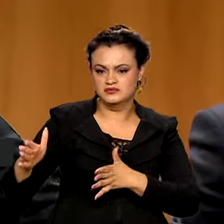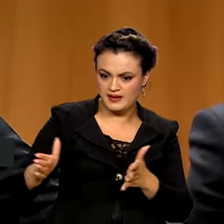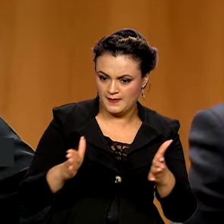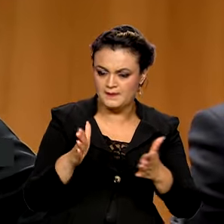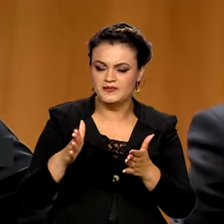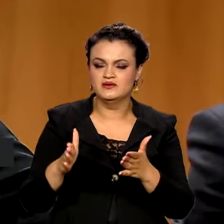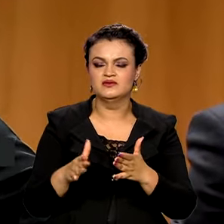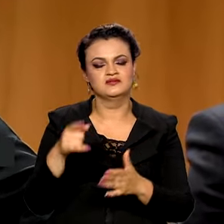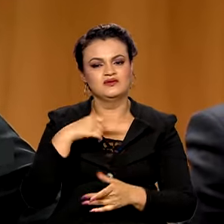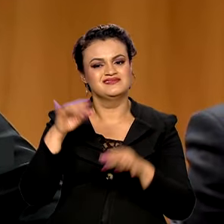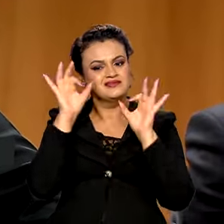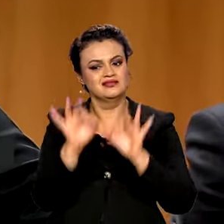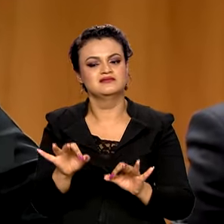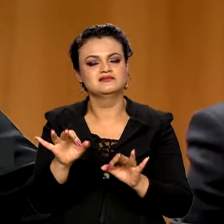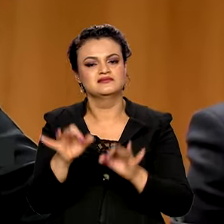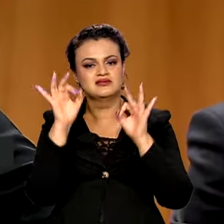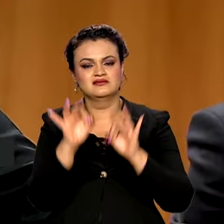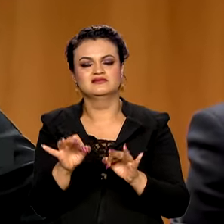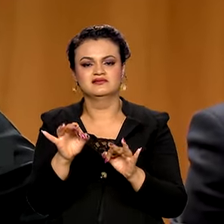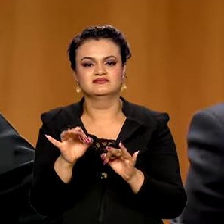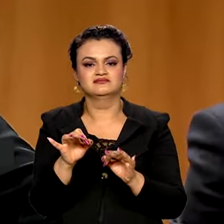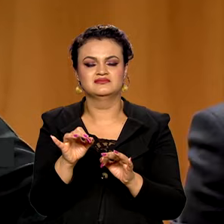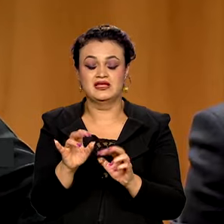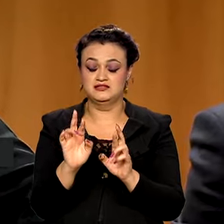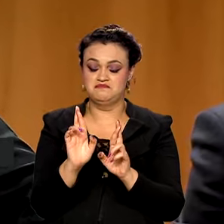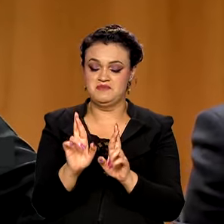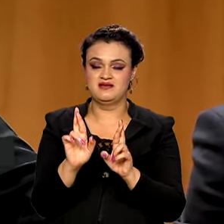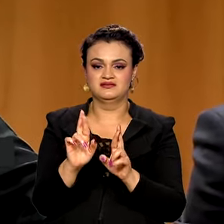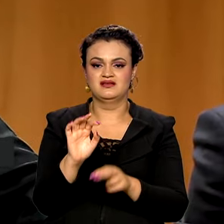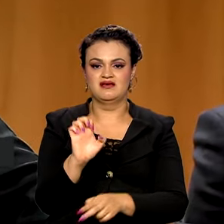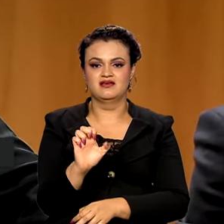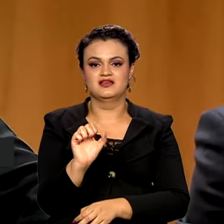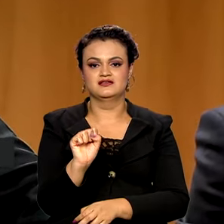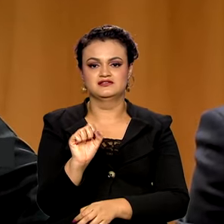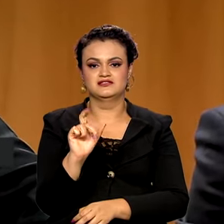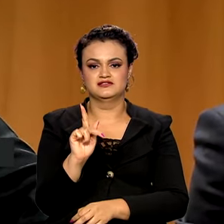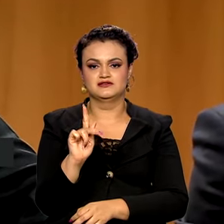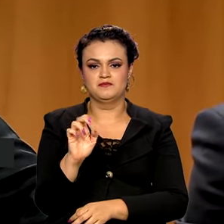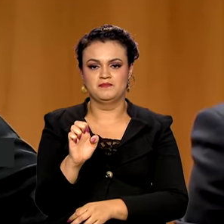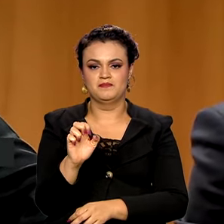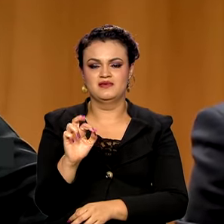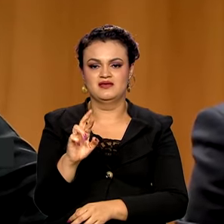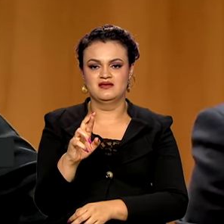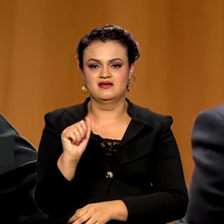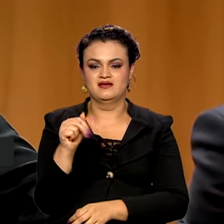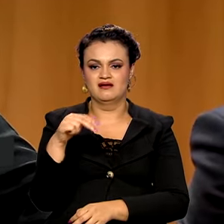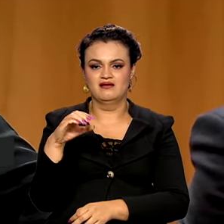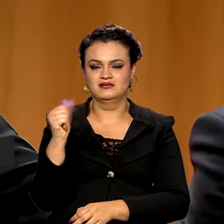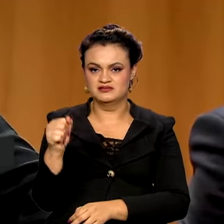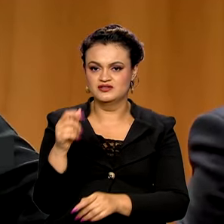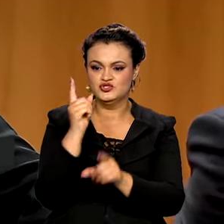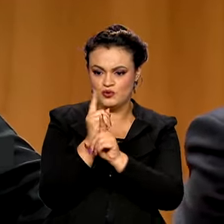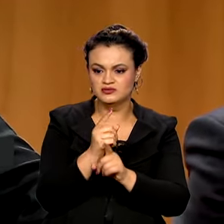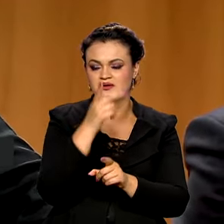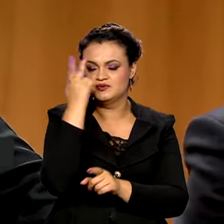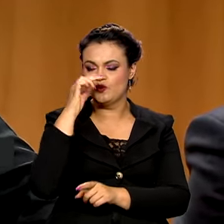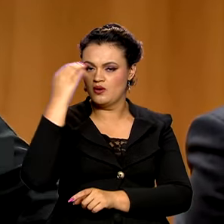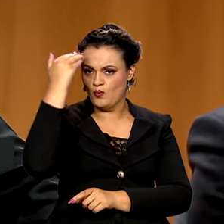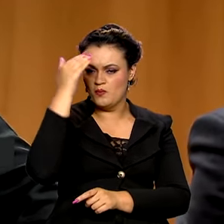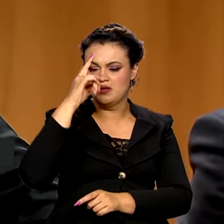a convicção, a esperança, como é o nome da operação, que conduzirá aos mandantes. Isso é